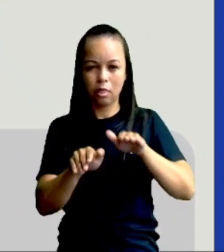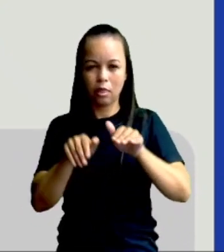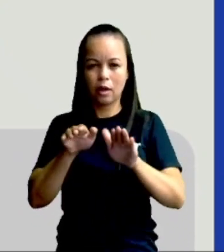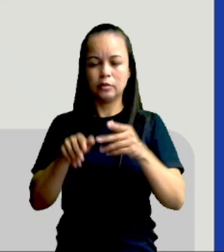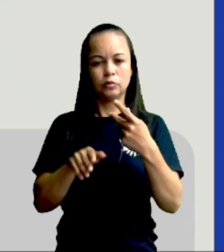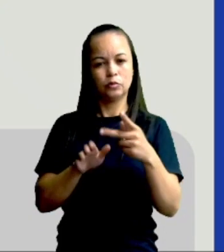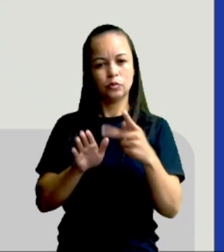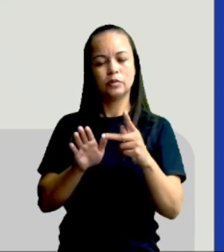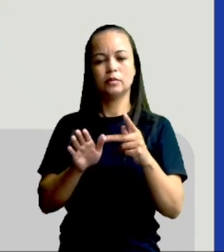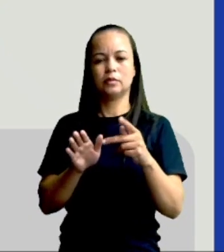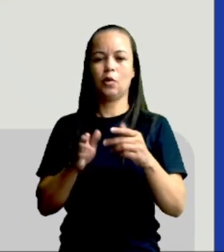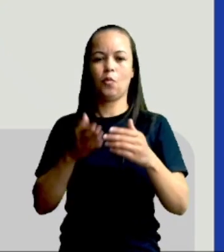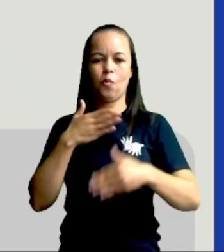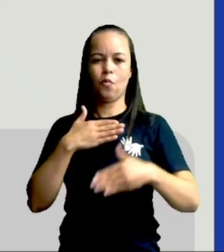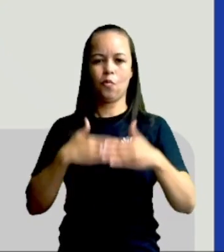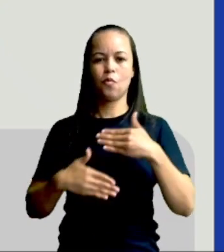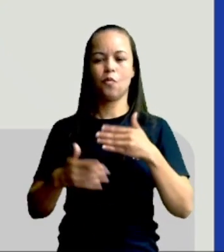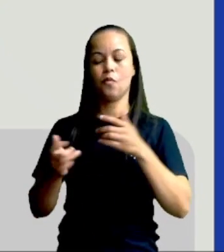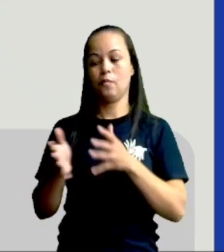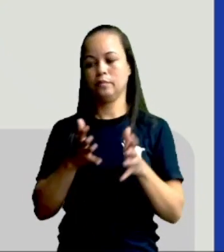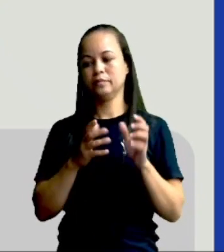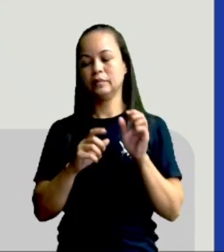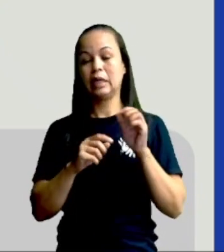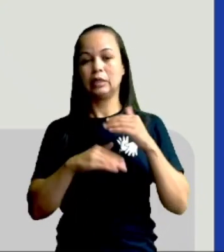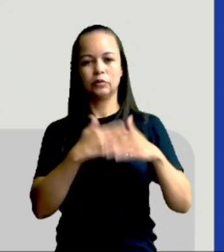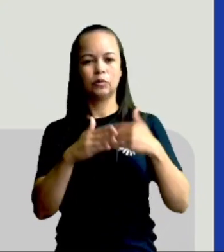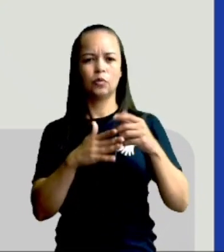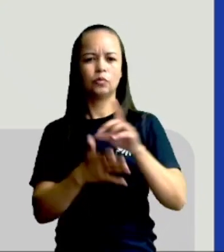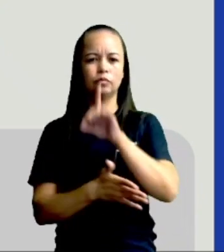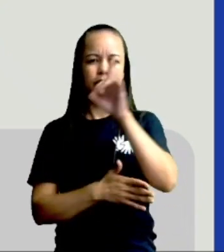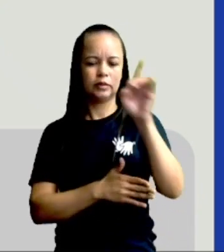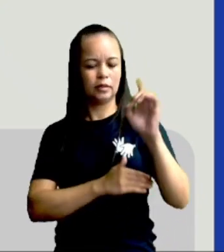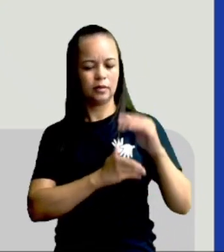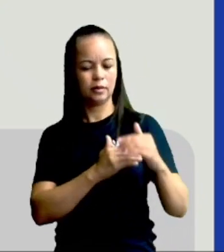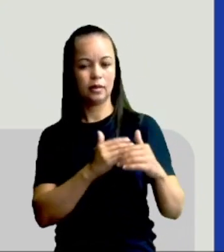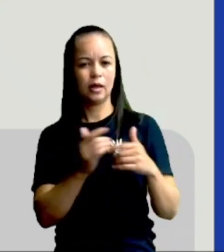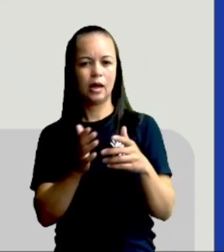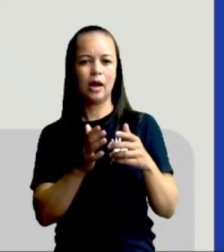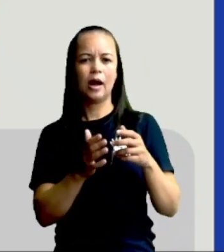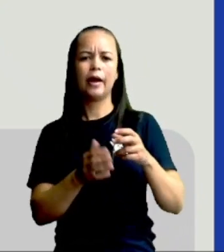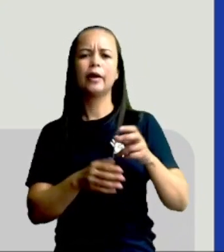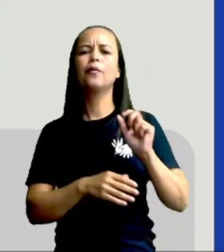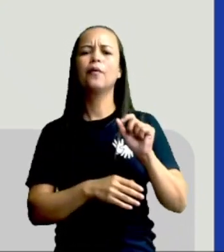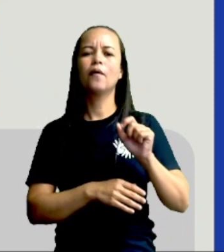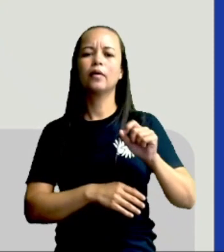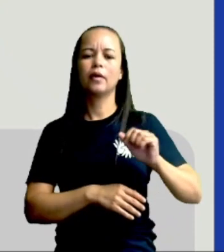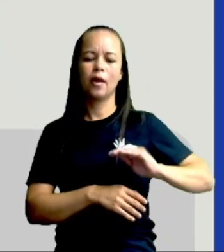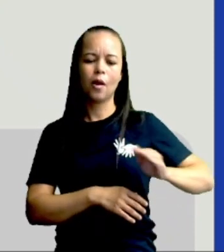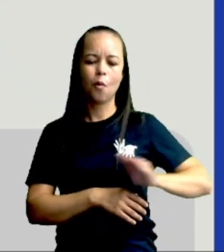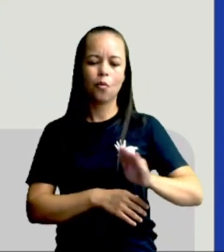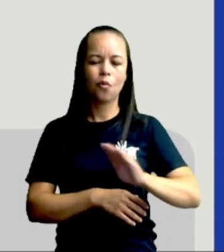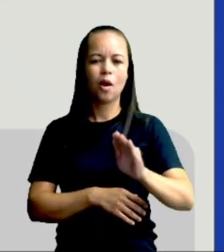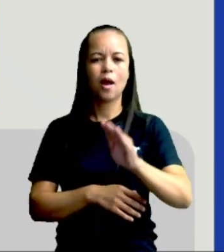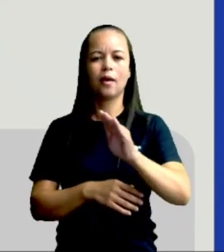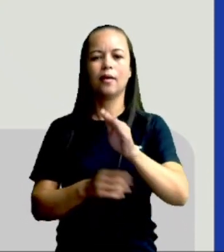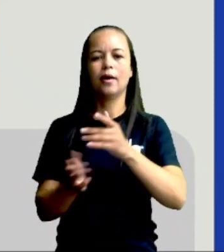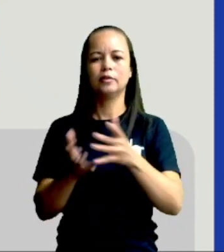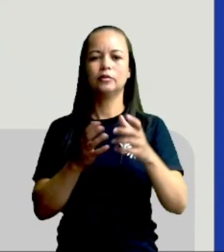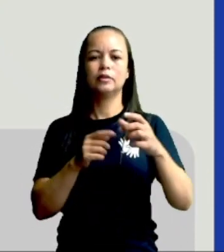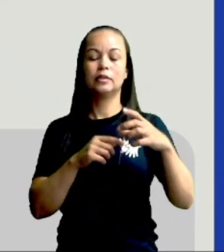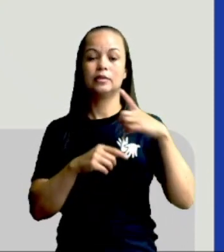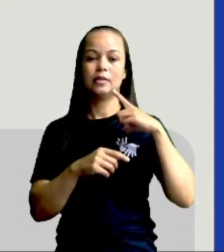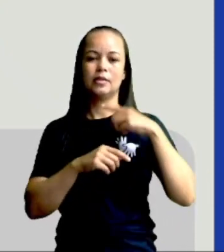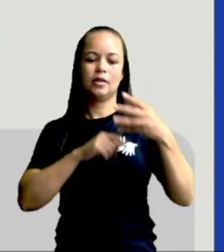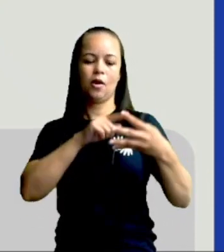né? São patas vestigiais. Lembrando que um dia na evolução ela era um lagarto que tinha quatro patas, mas como o local que ela